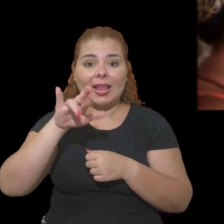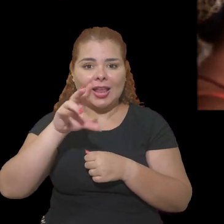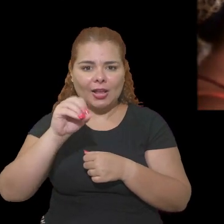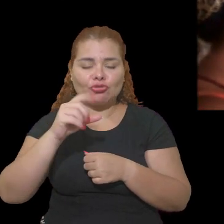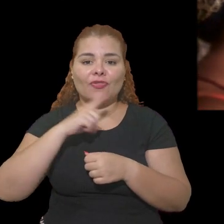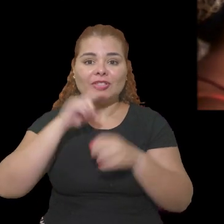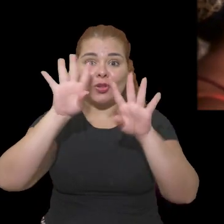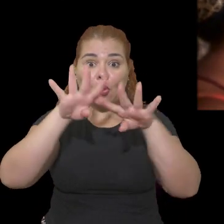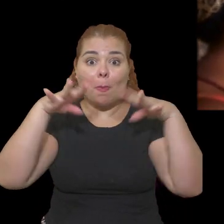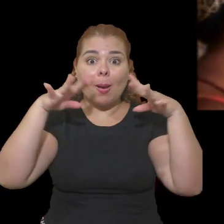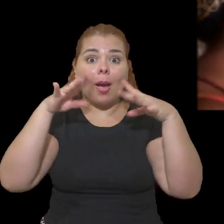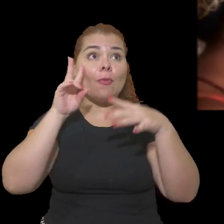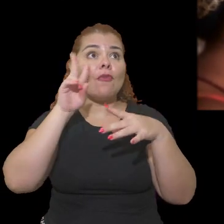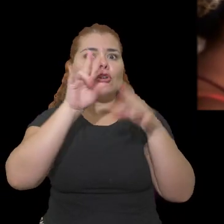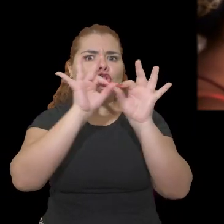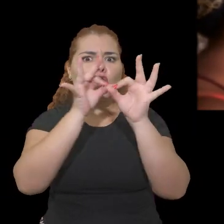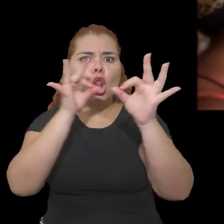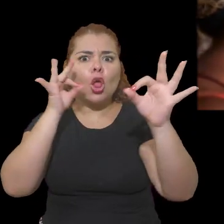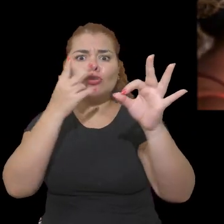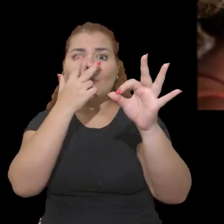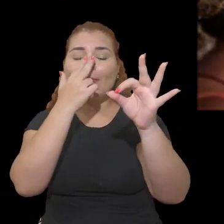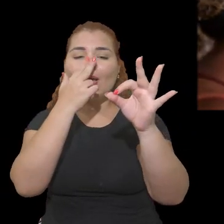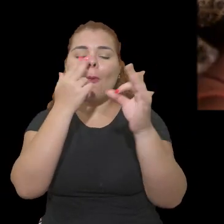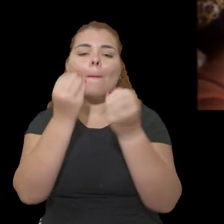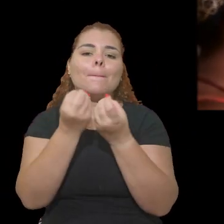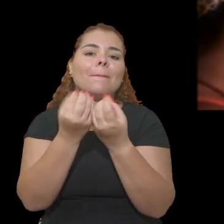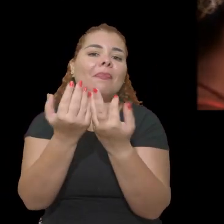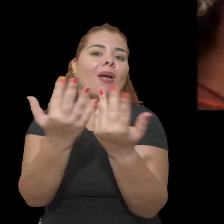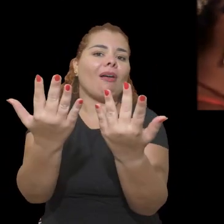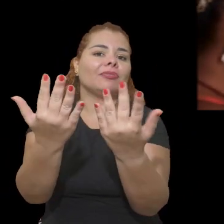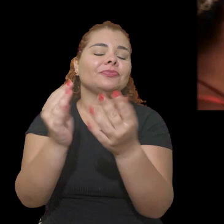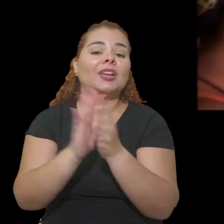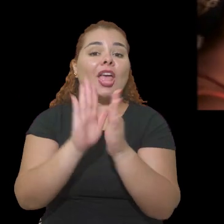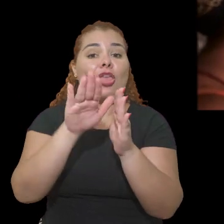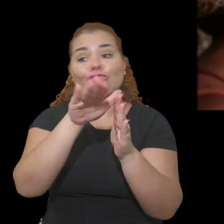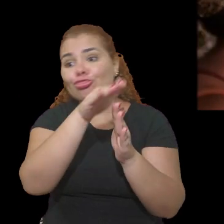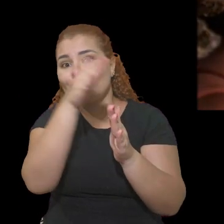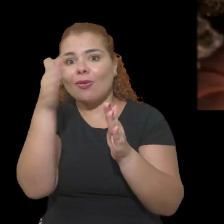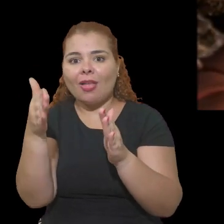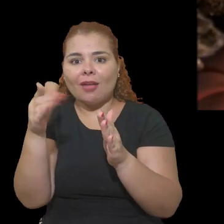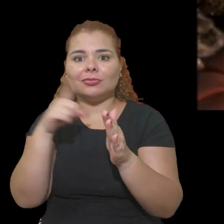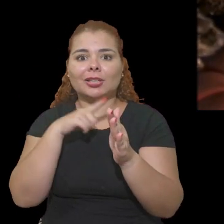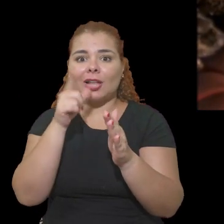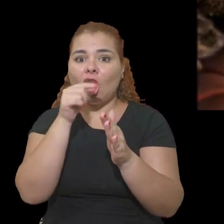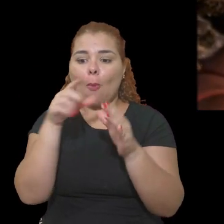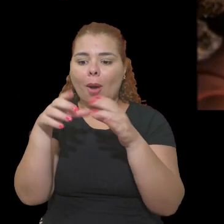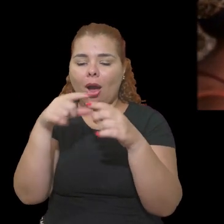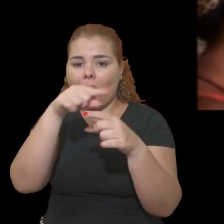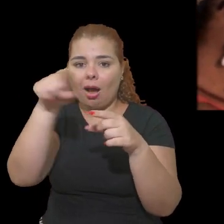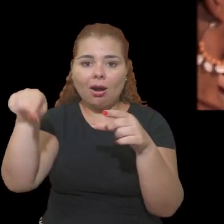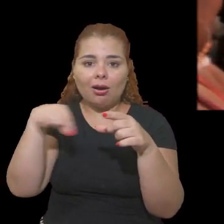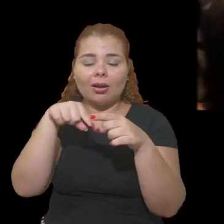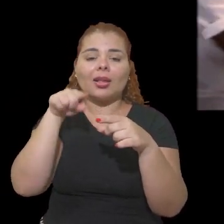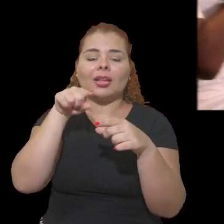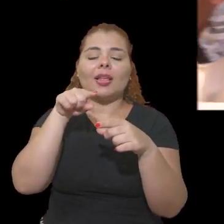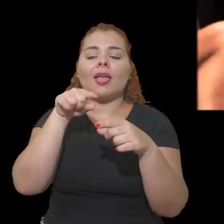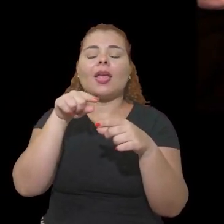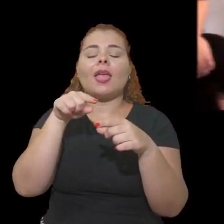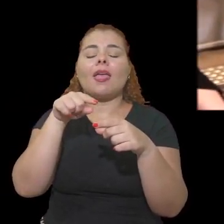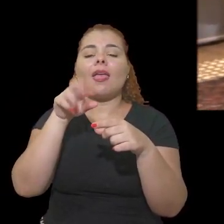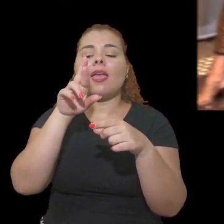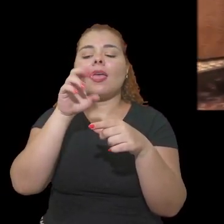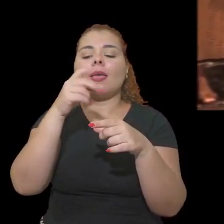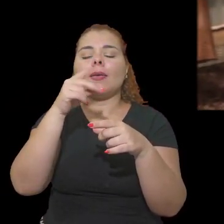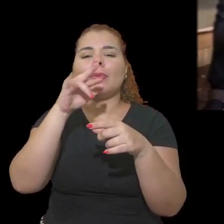aqui, a gente olhando de longe seria o Gramado, sabe? E aí, do lado desse Gramado, que teria uma poça d'água, seria a Represa